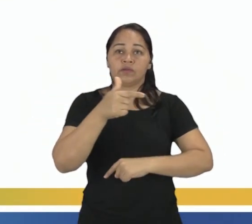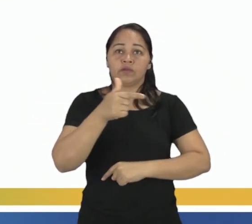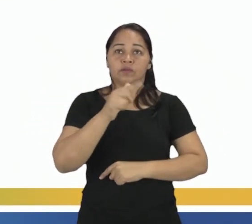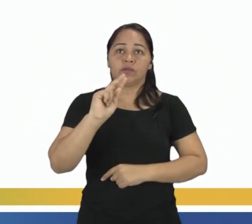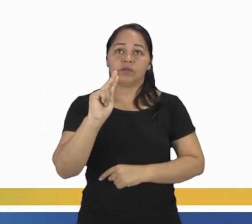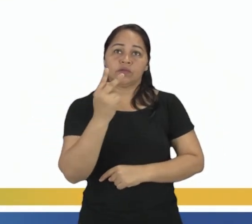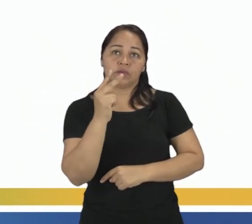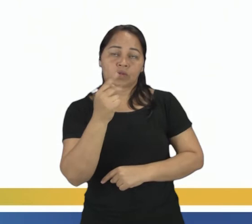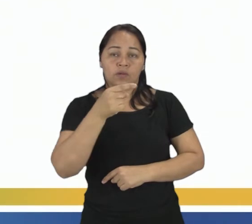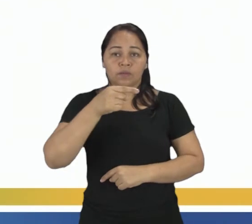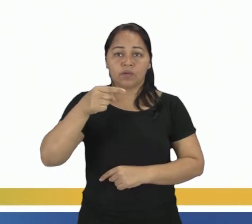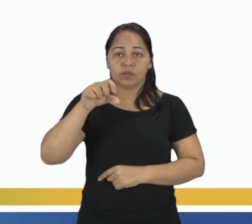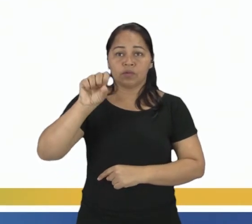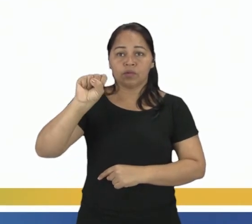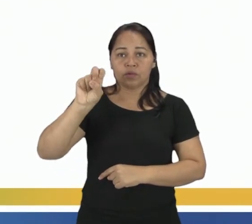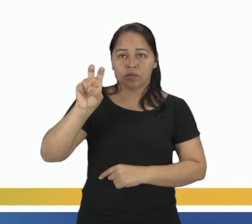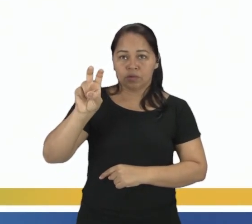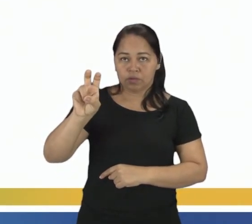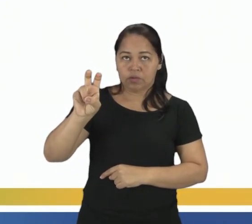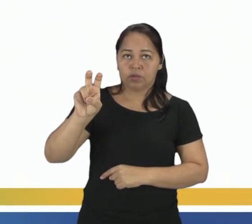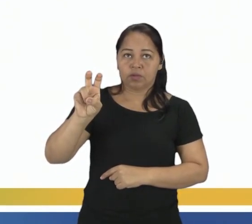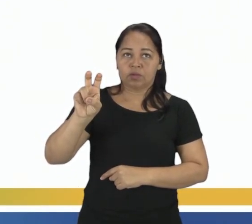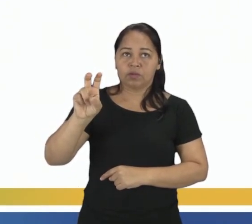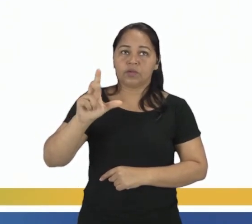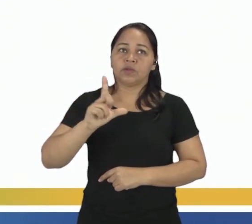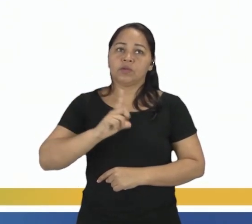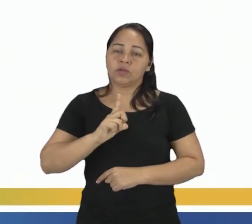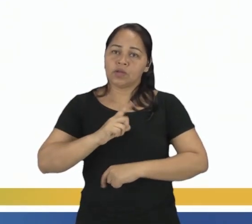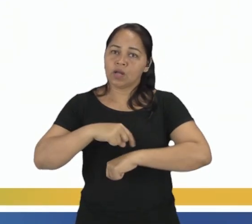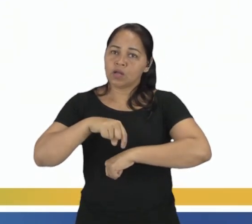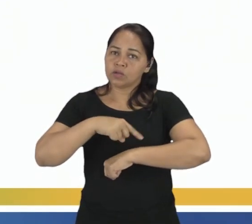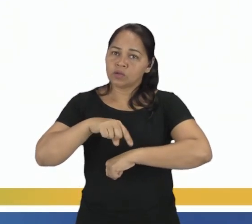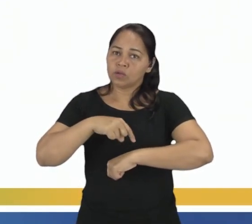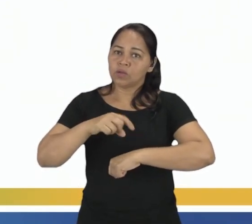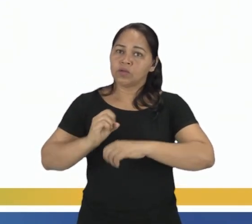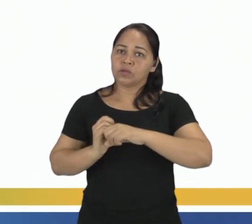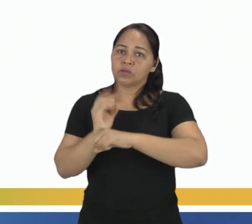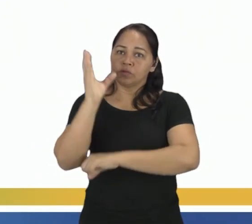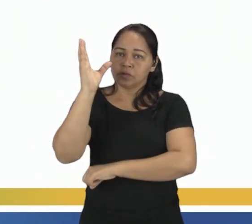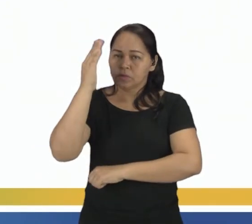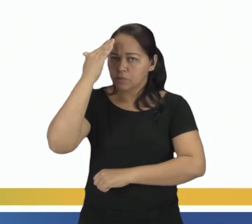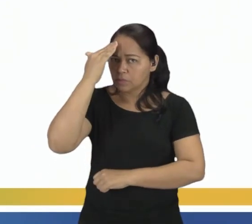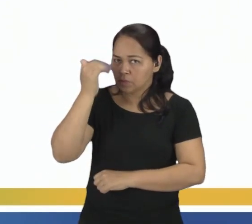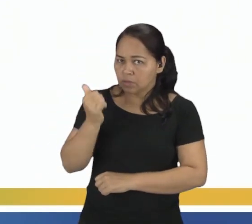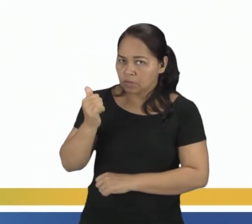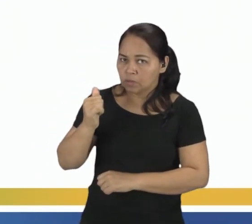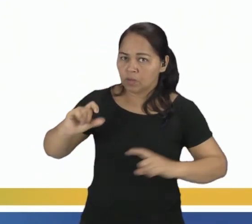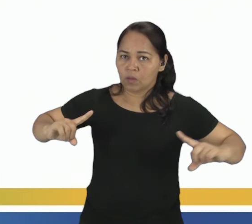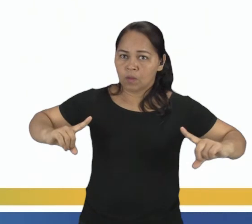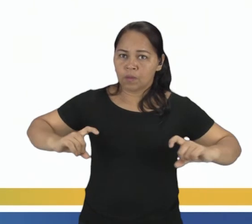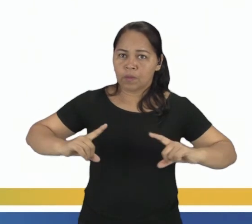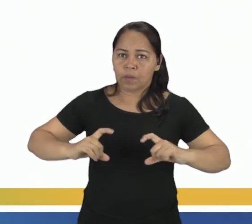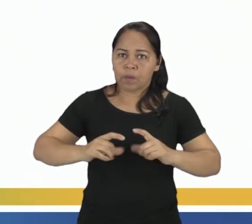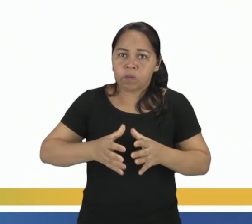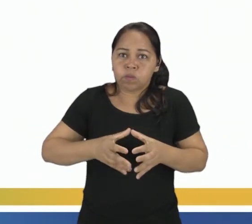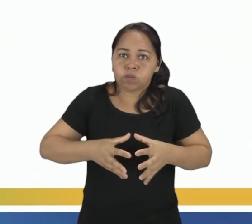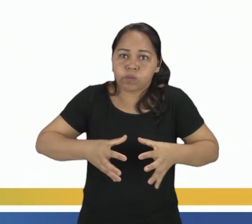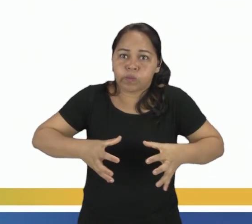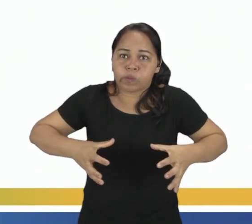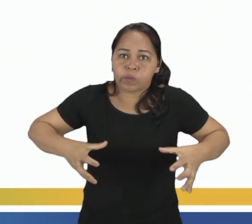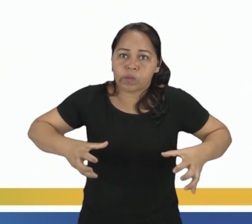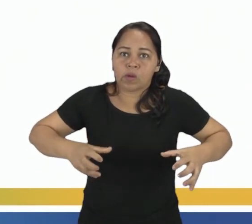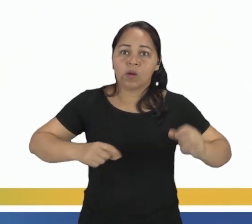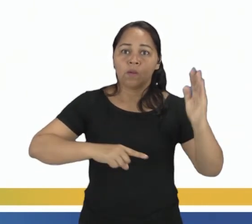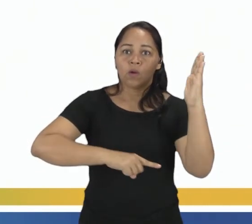em que H representa as horas do dia. Sabe-se que o número de bactérias é o maior possível quando a estufa atinge